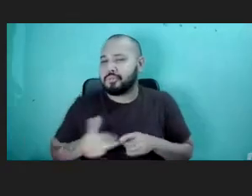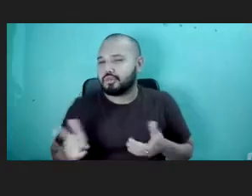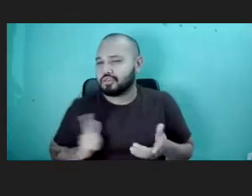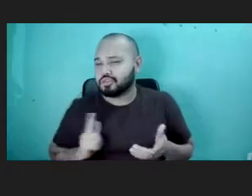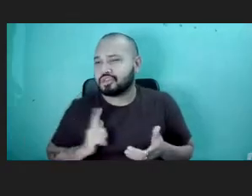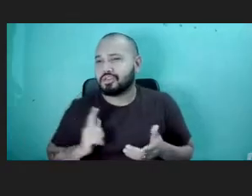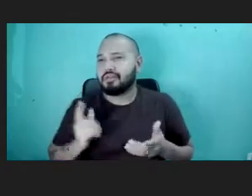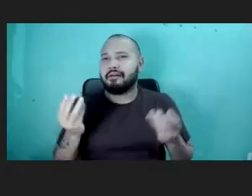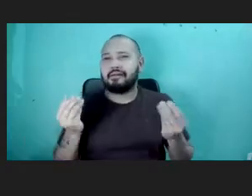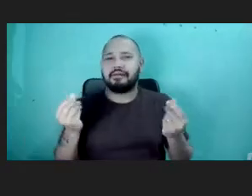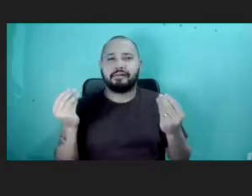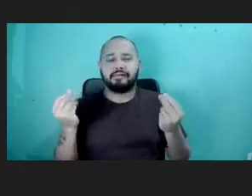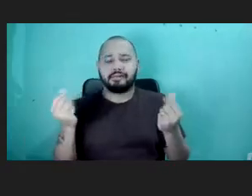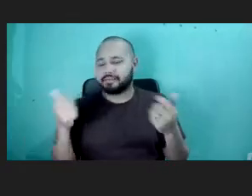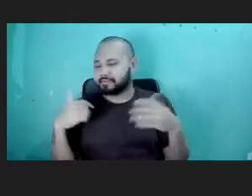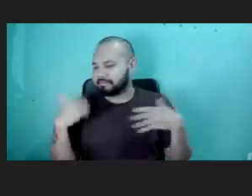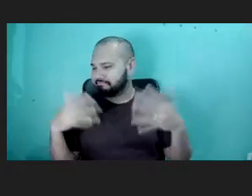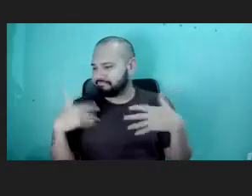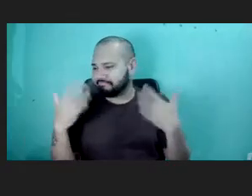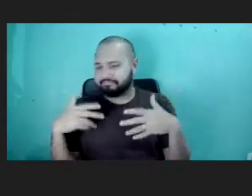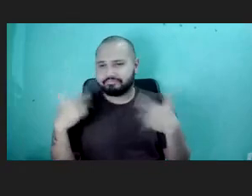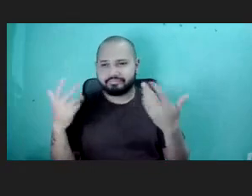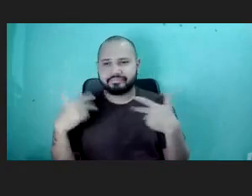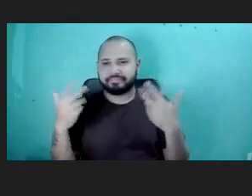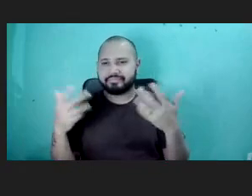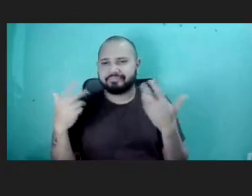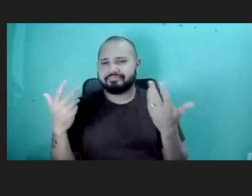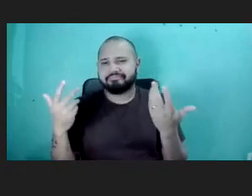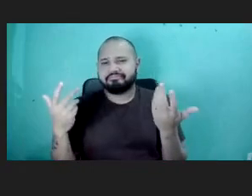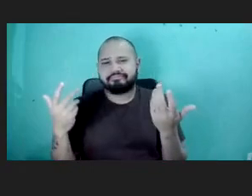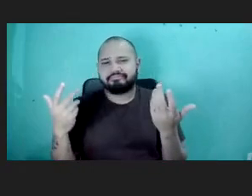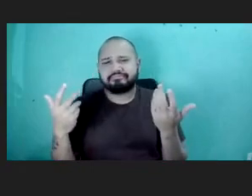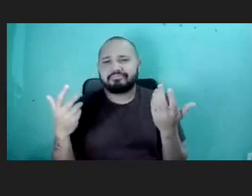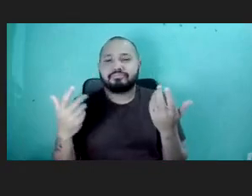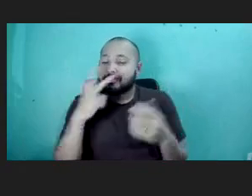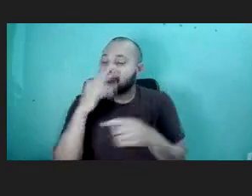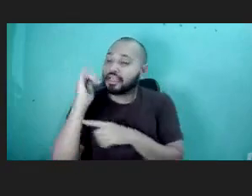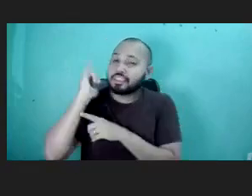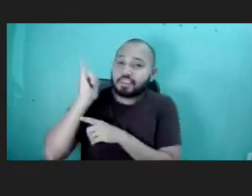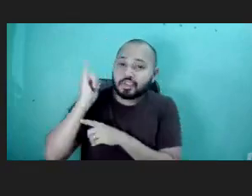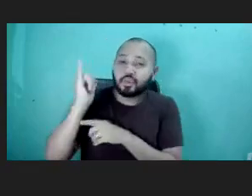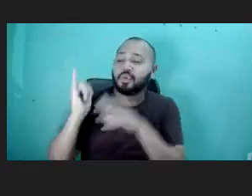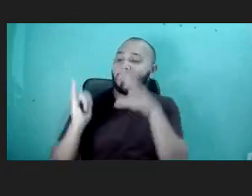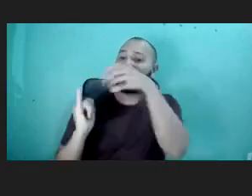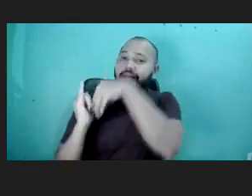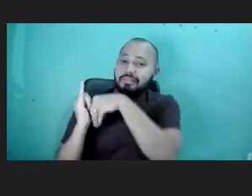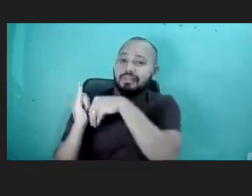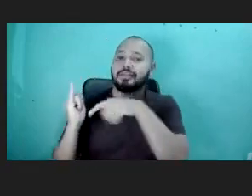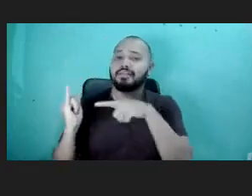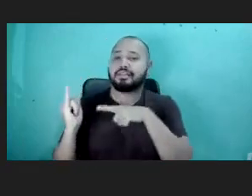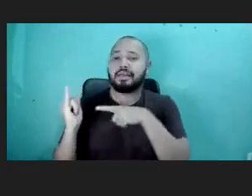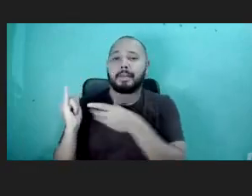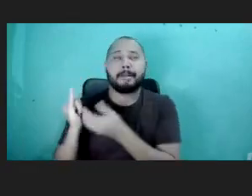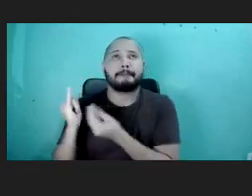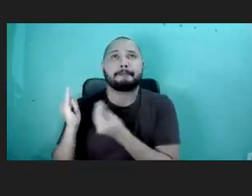muito... não... dentro de um discurso que se propõe